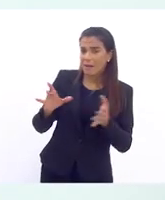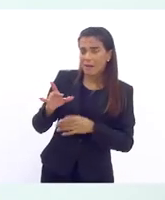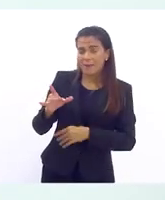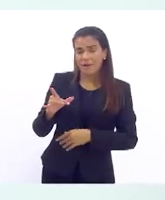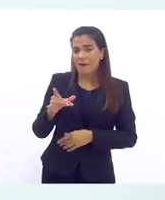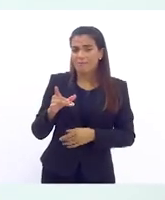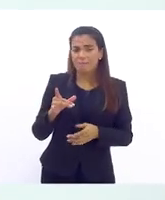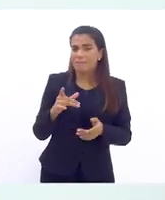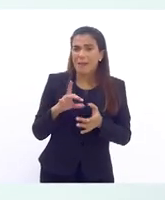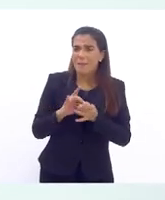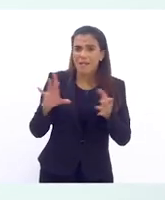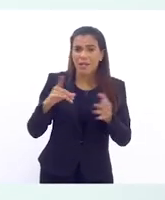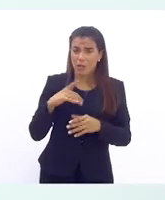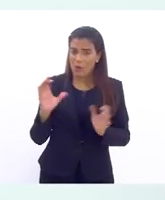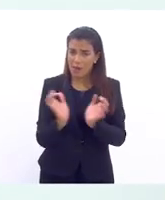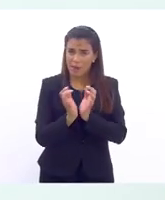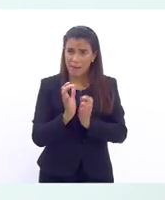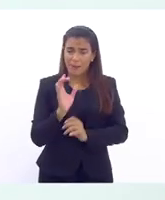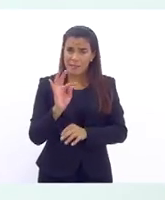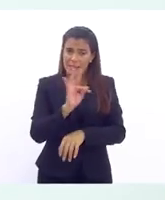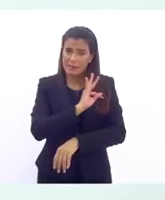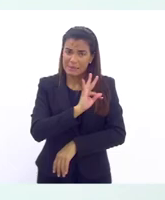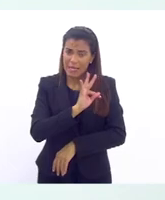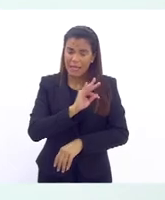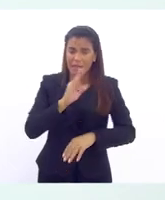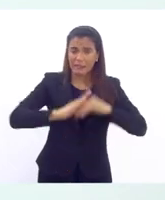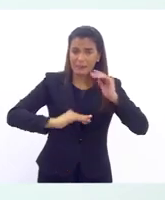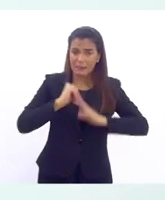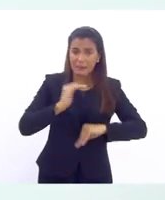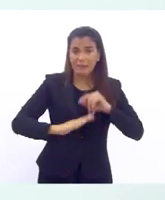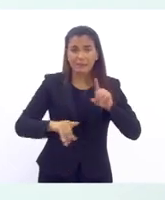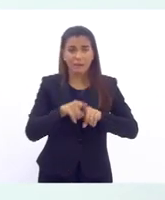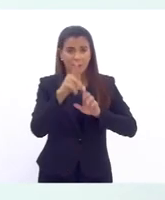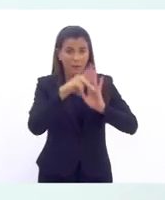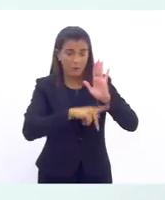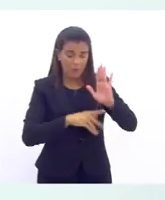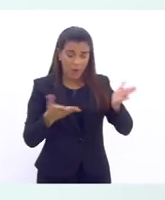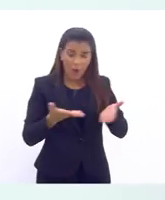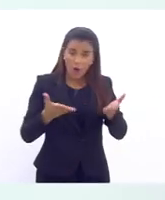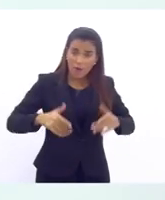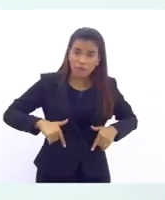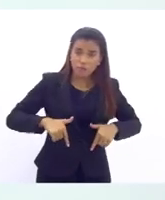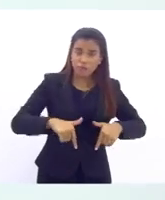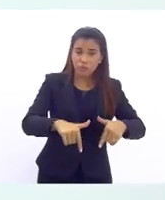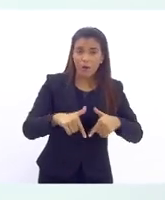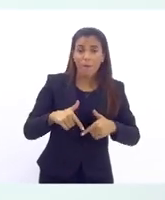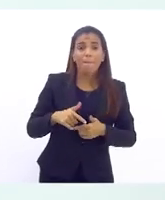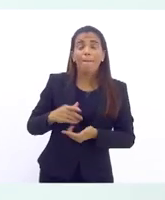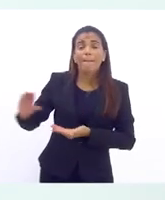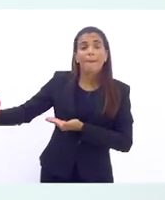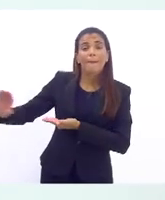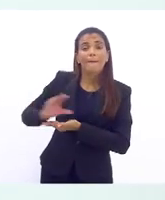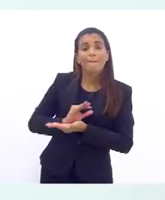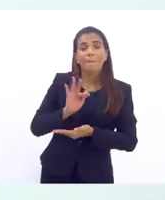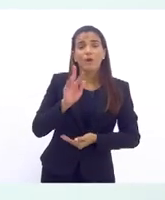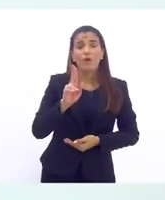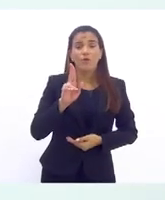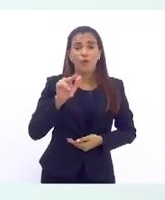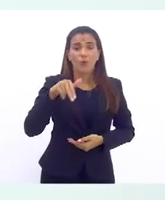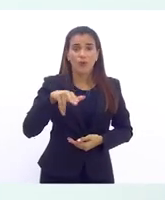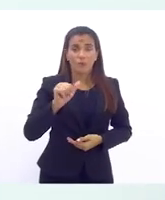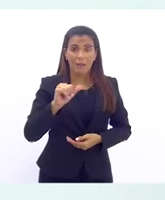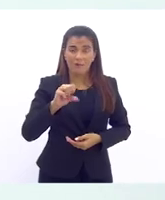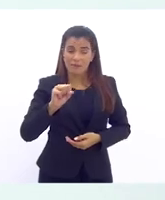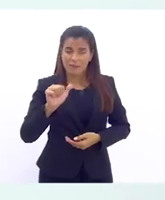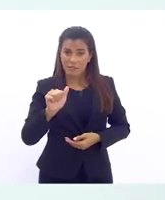uma equipe técnica eu tenho captação de recursos inclusive um projeto sendo executado porque captamos da Funasa governo federal e